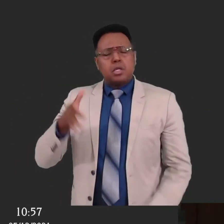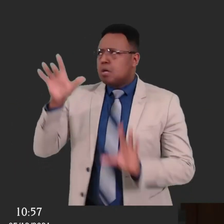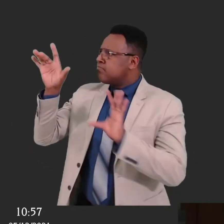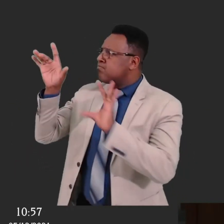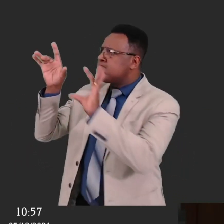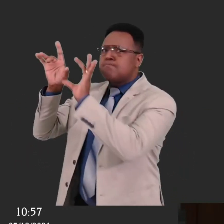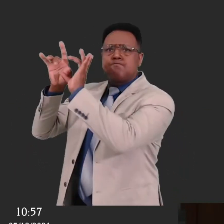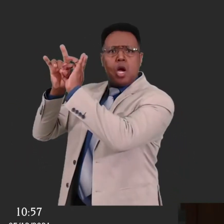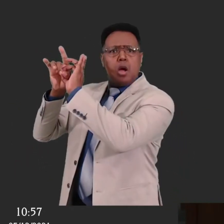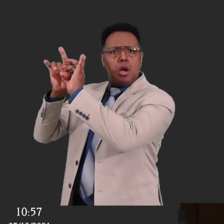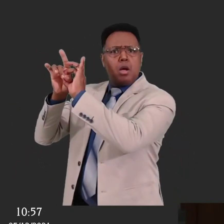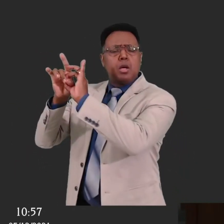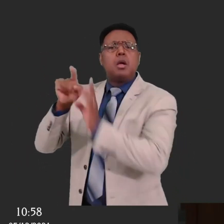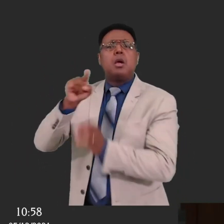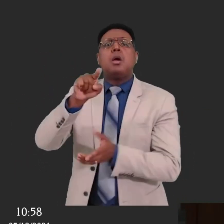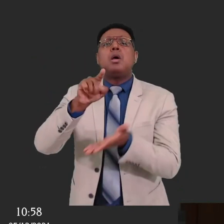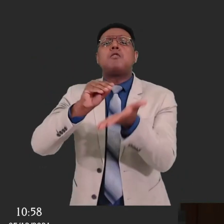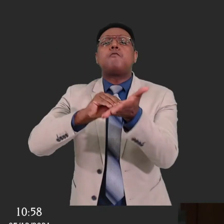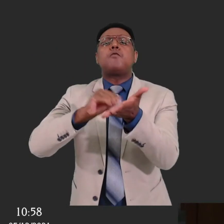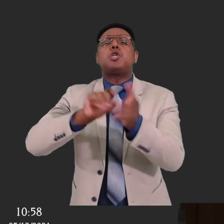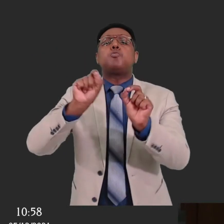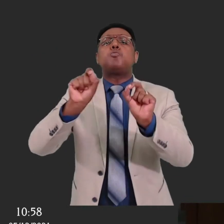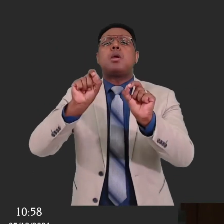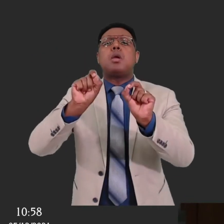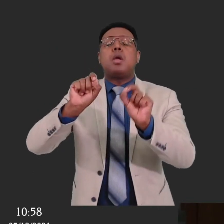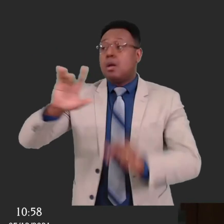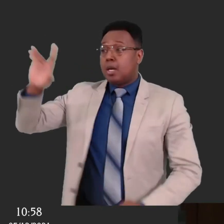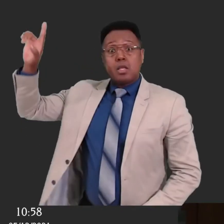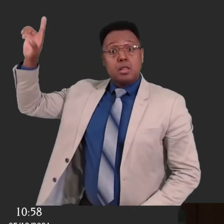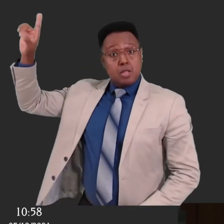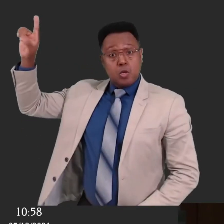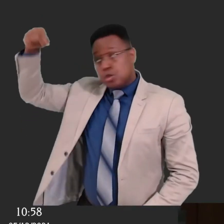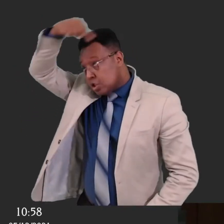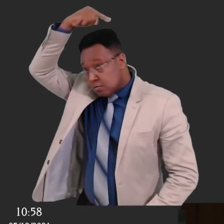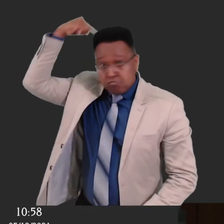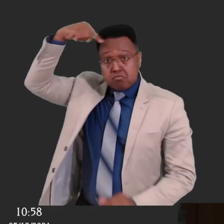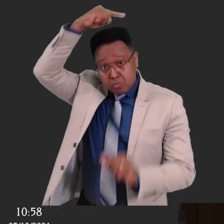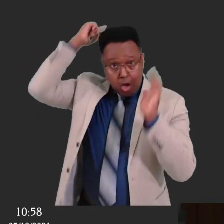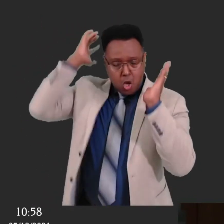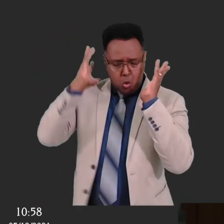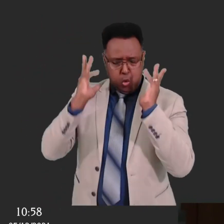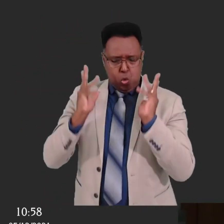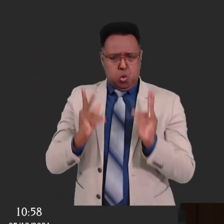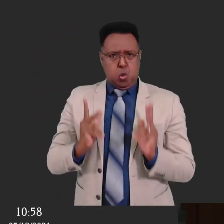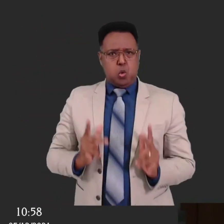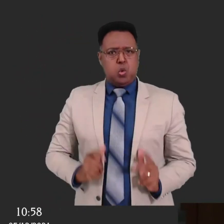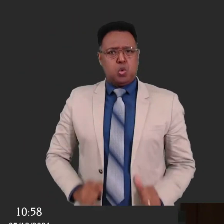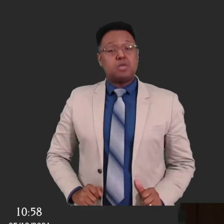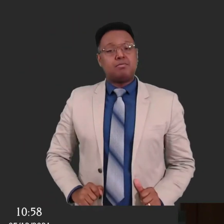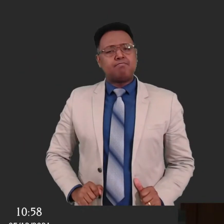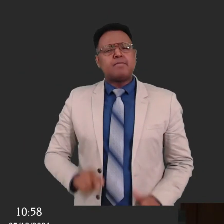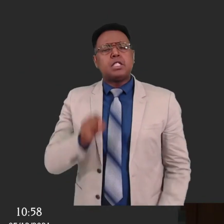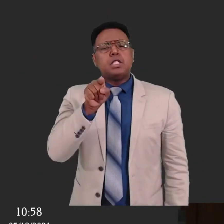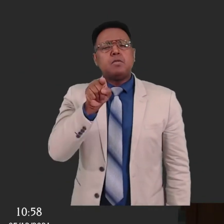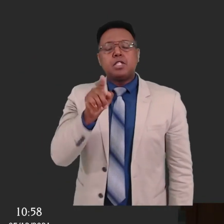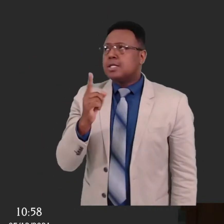para que o Senhor te purifique agora e que a sua presença chegue um pouquinho mais perto e que a imagem de